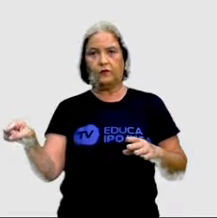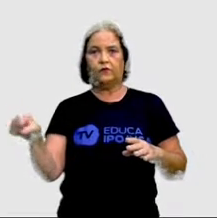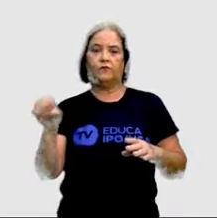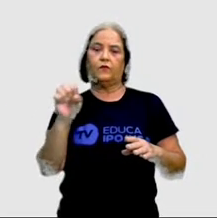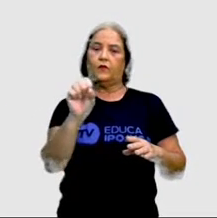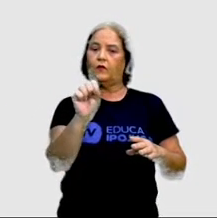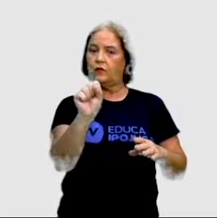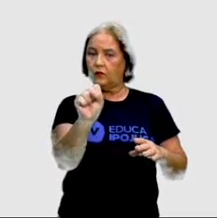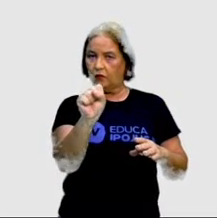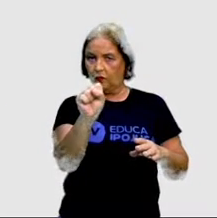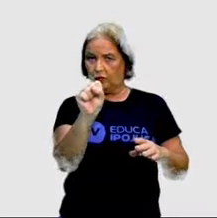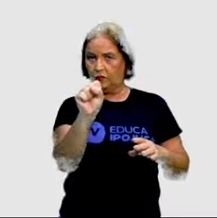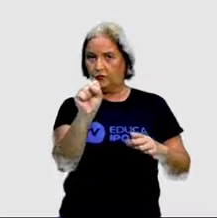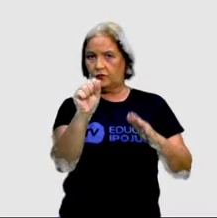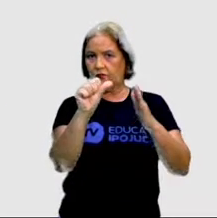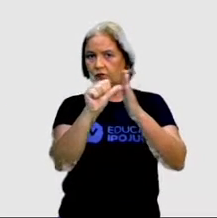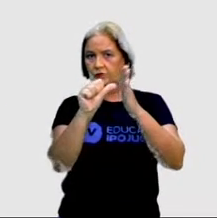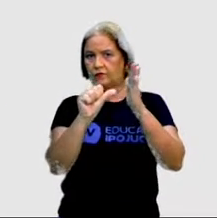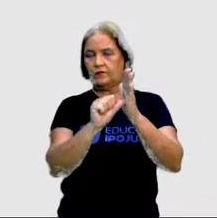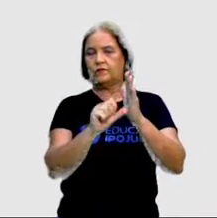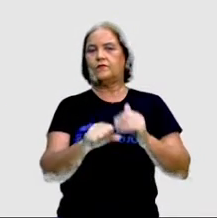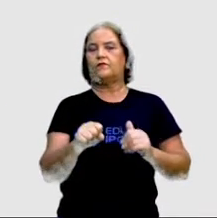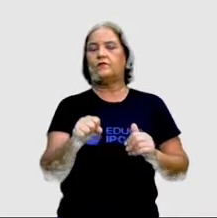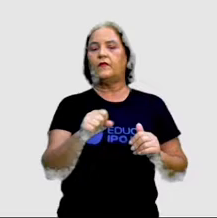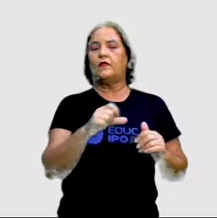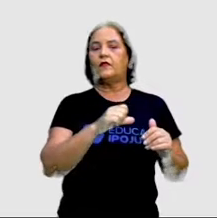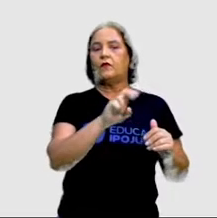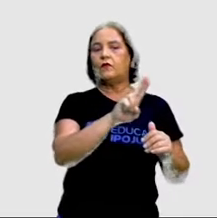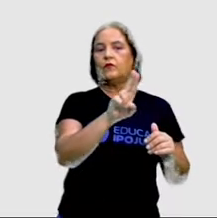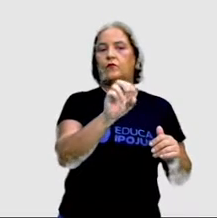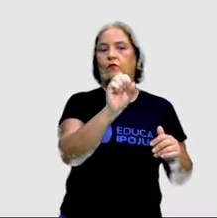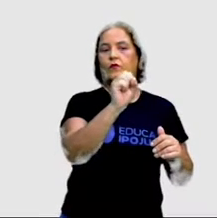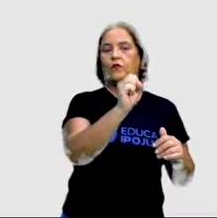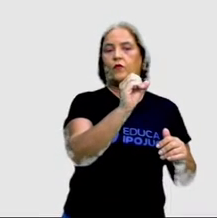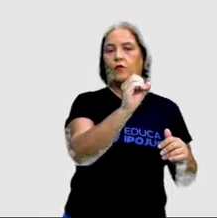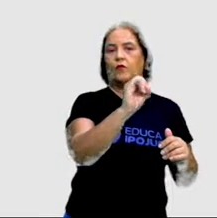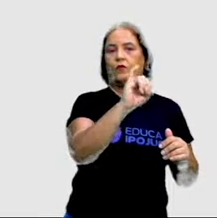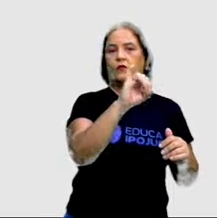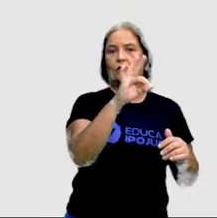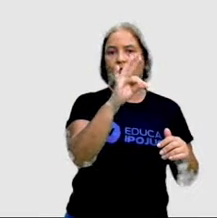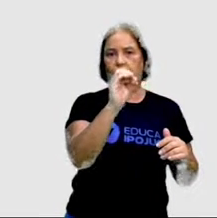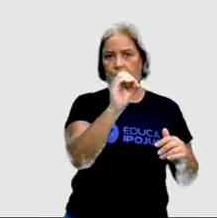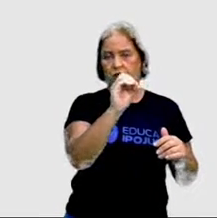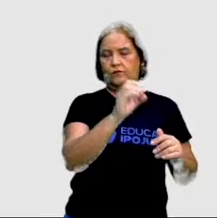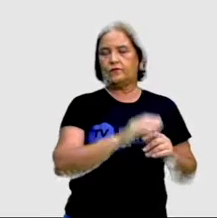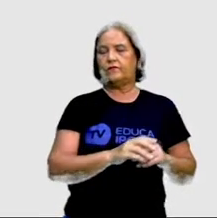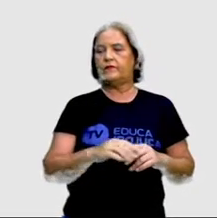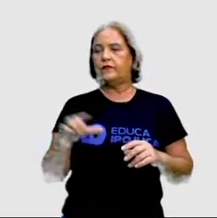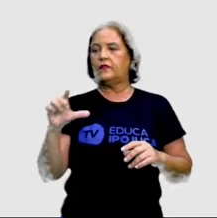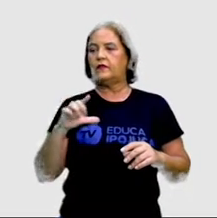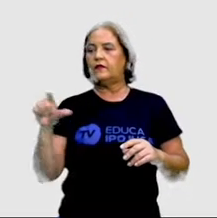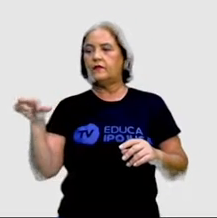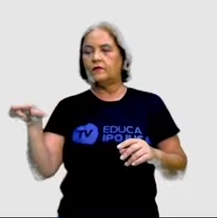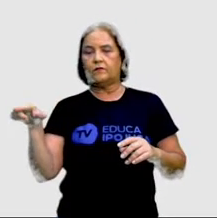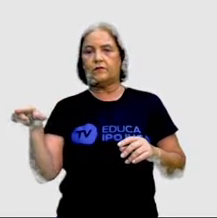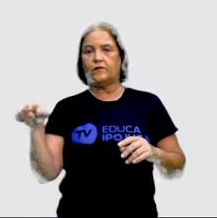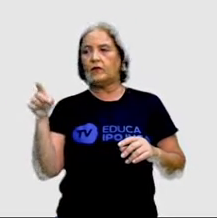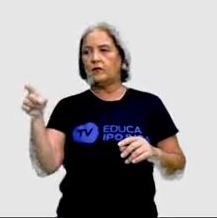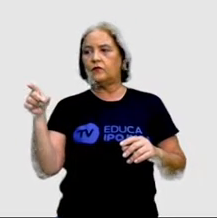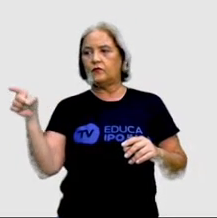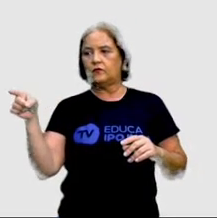oito que é representado pelo algarismo 8 e temos aqui o nome 8 temos aqui